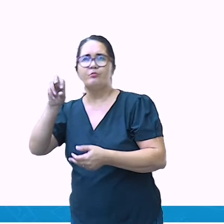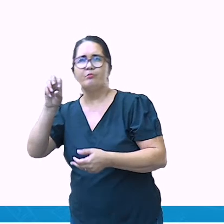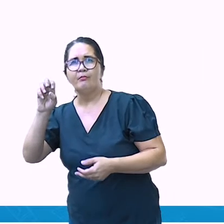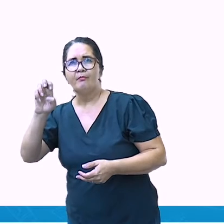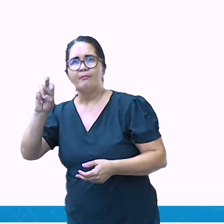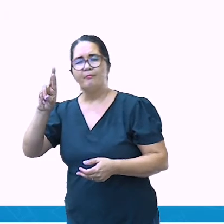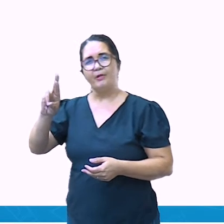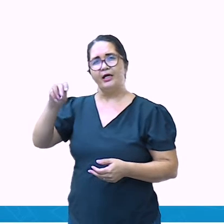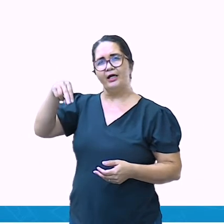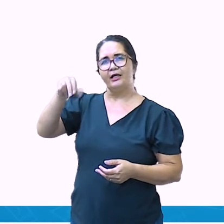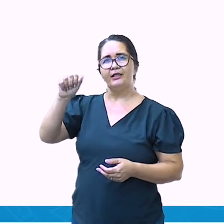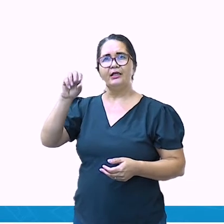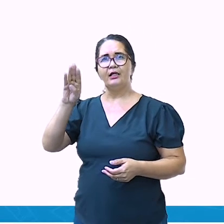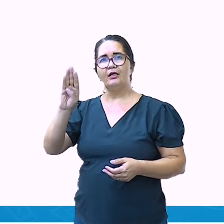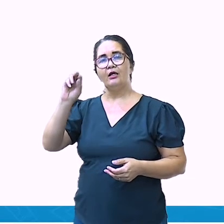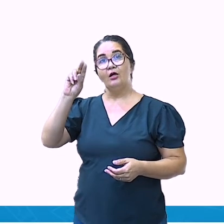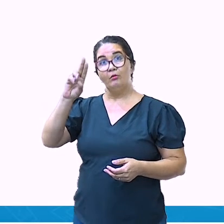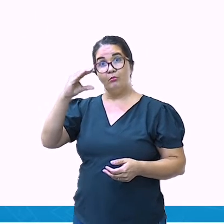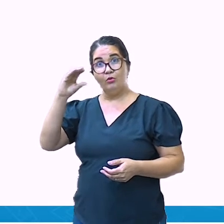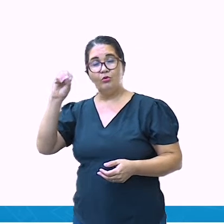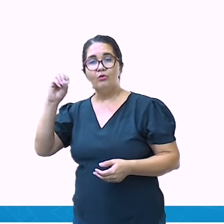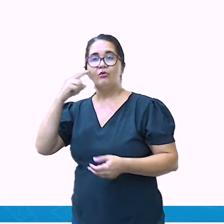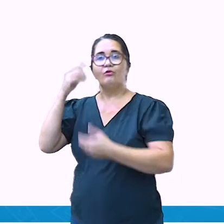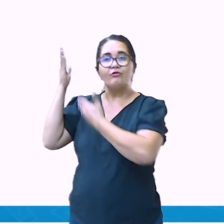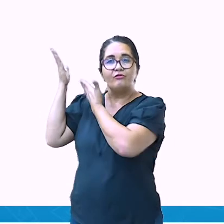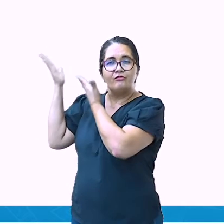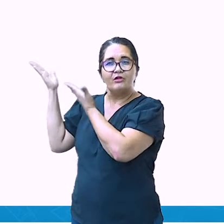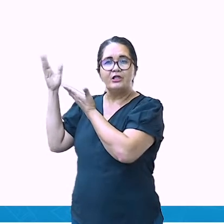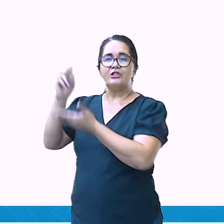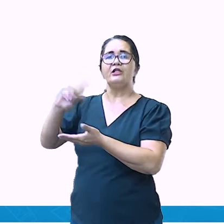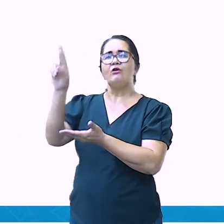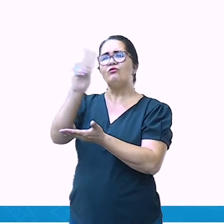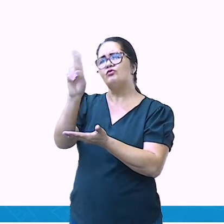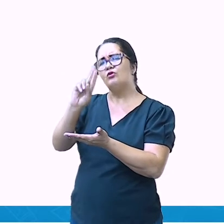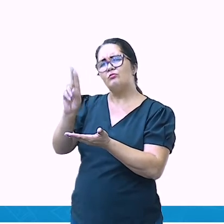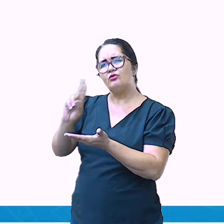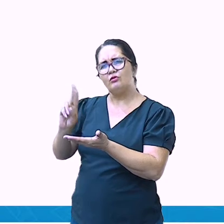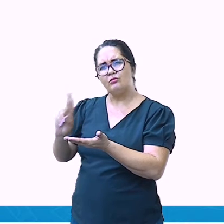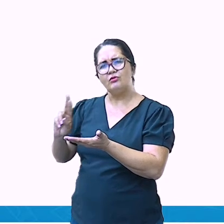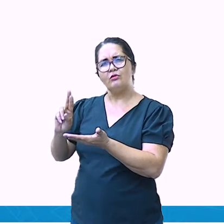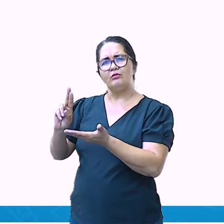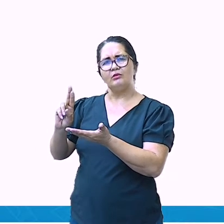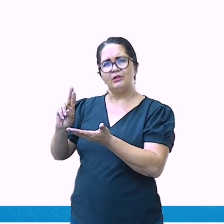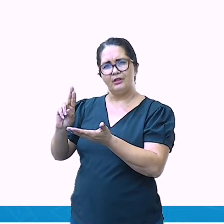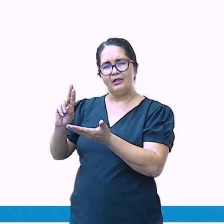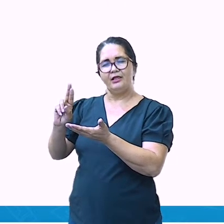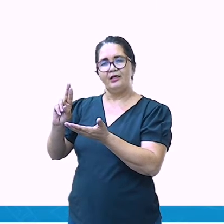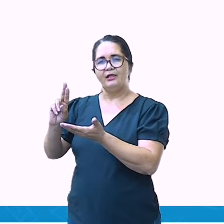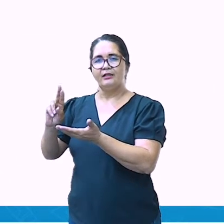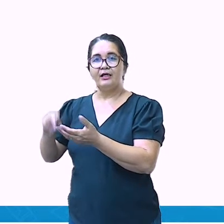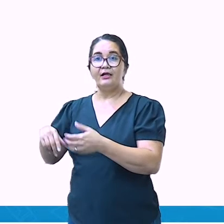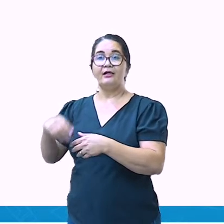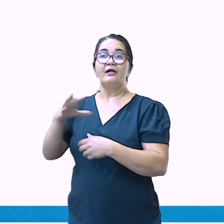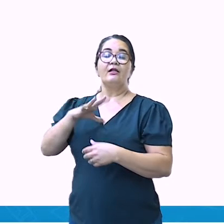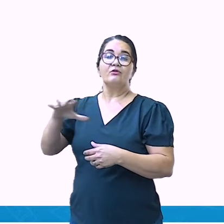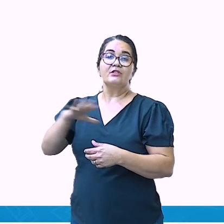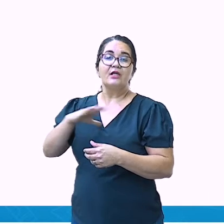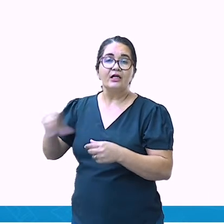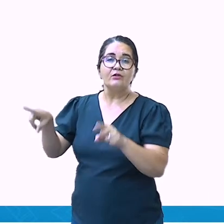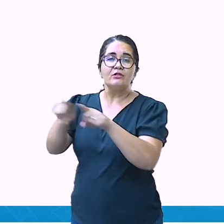Alagoas, Maceió. Sergipe, Aracaju. Bahia,